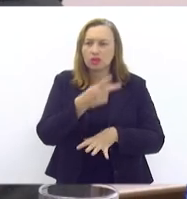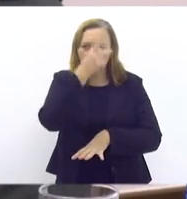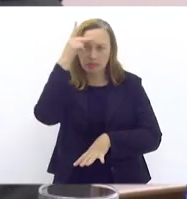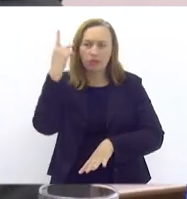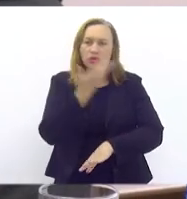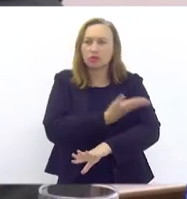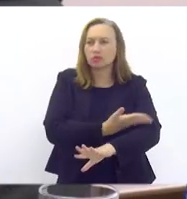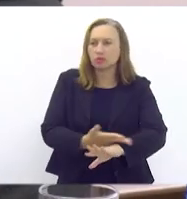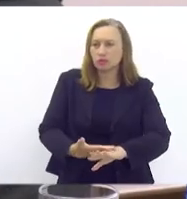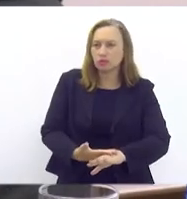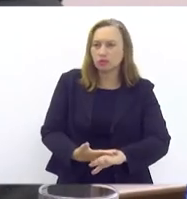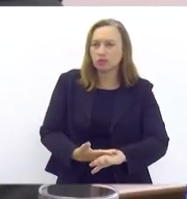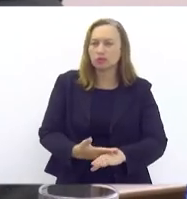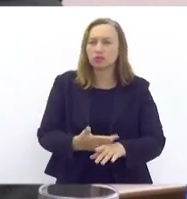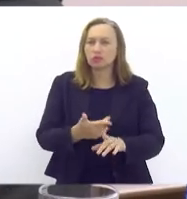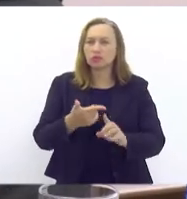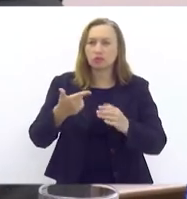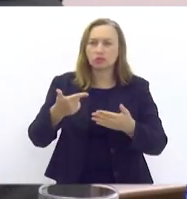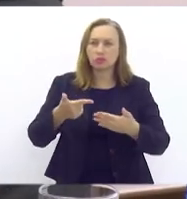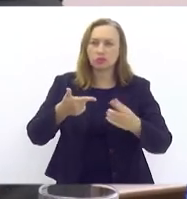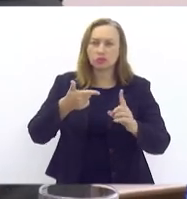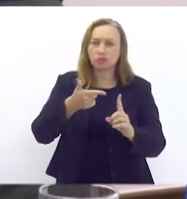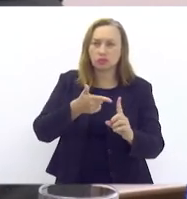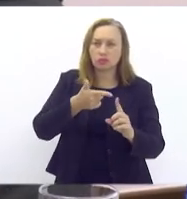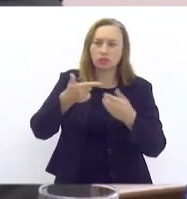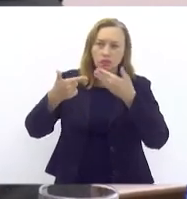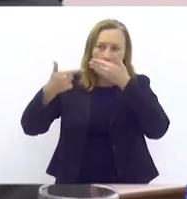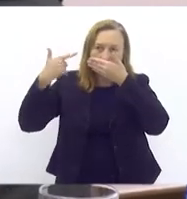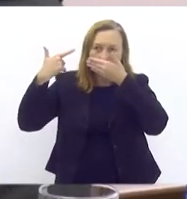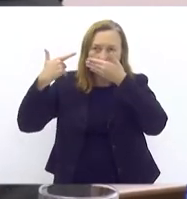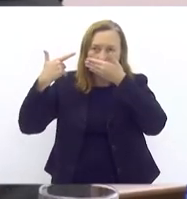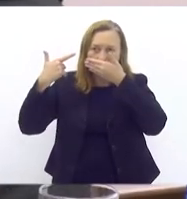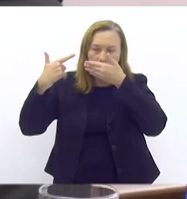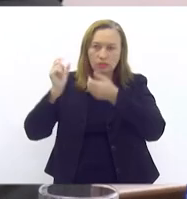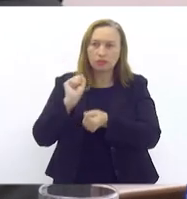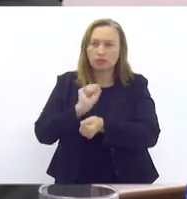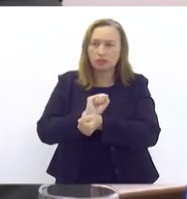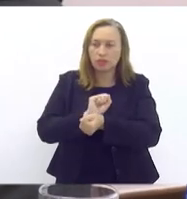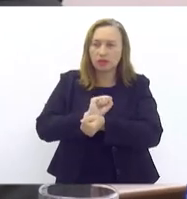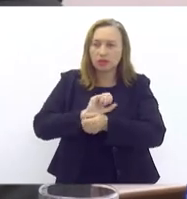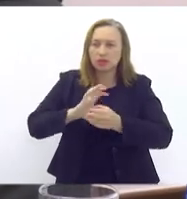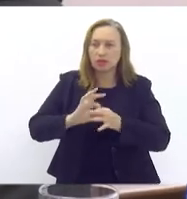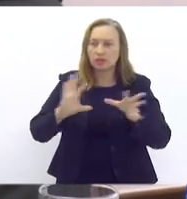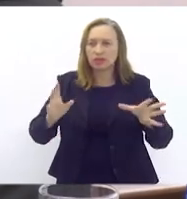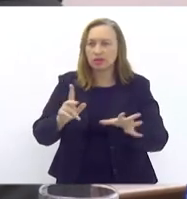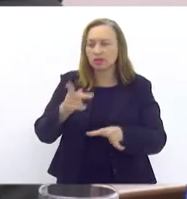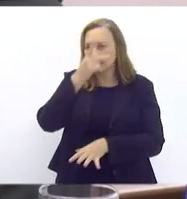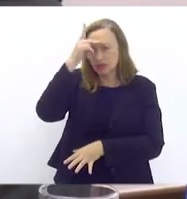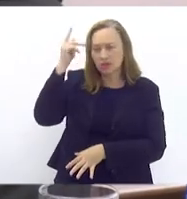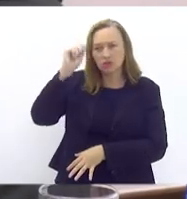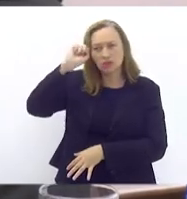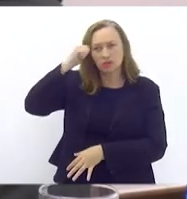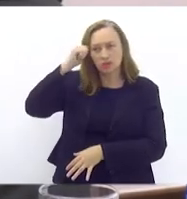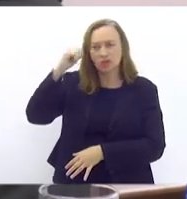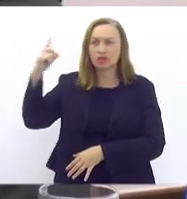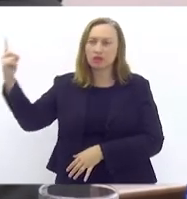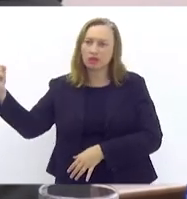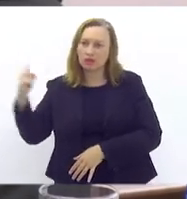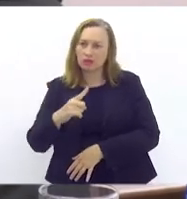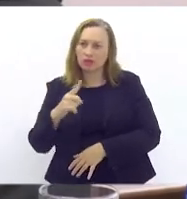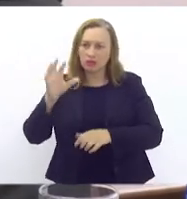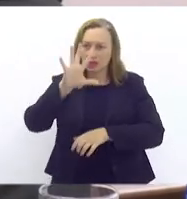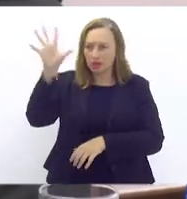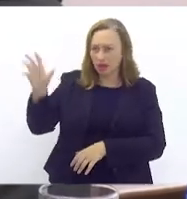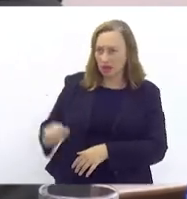brancas que sequestravam e privam da Liberdade pessoas negras trazidas da